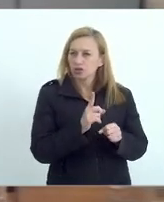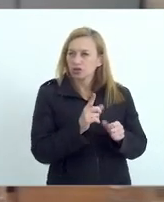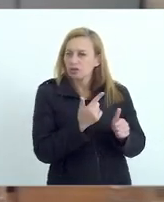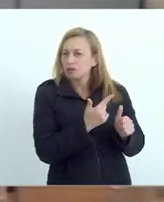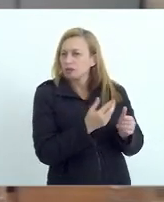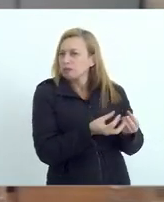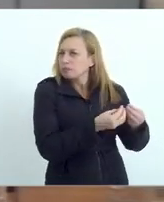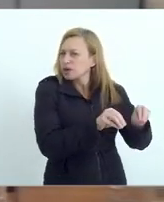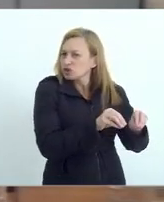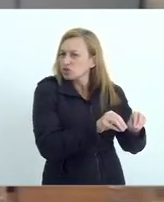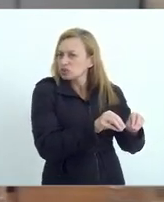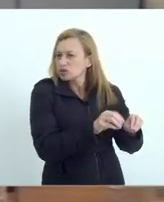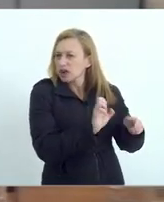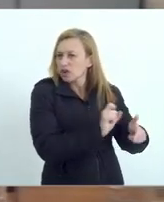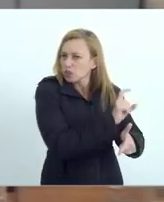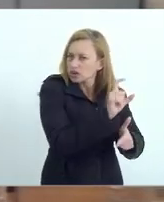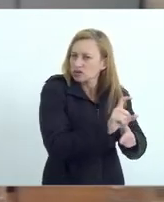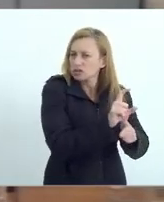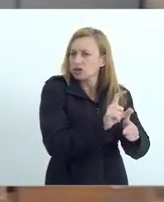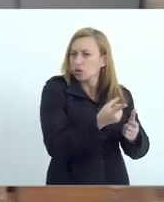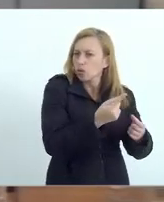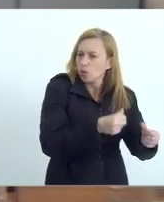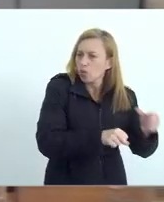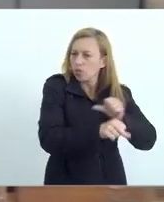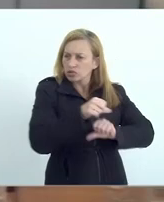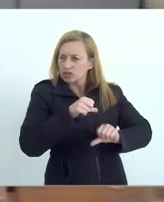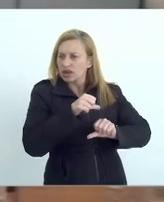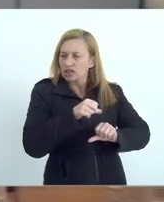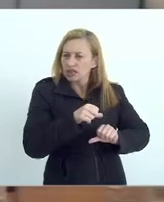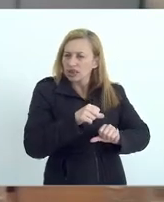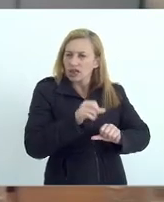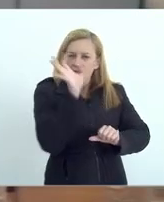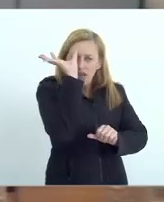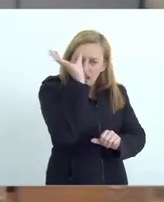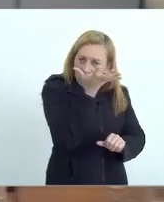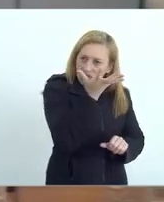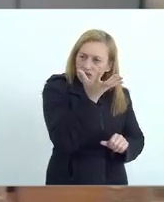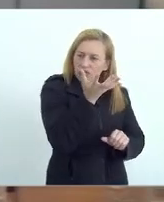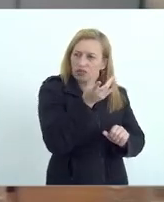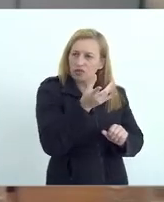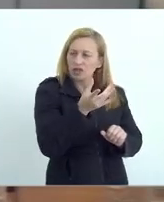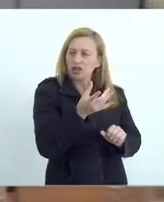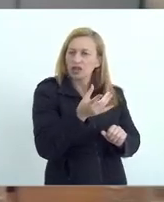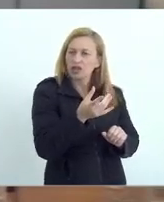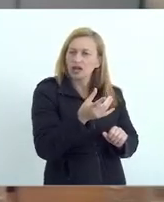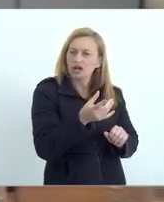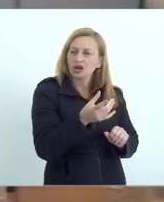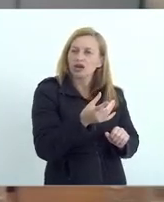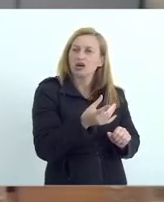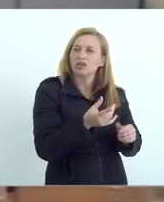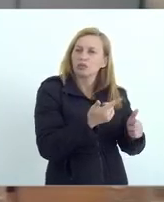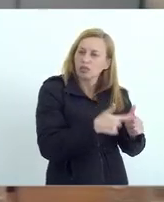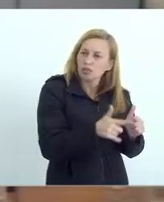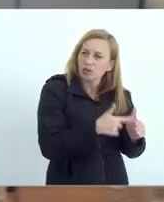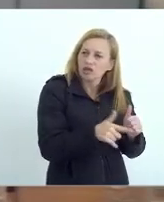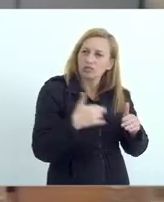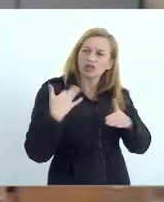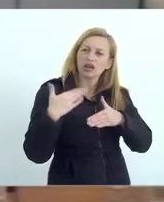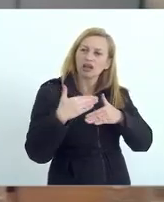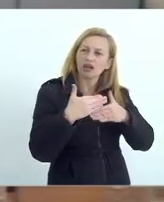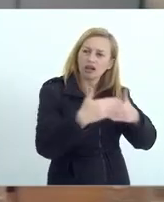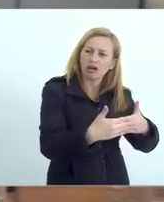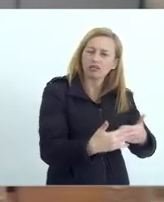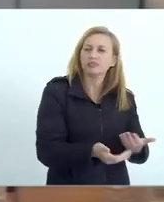problemas para o executivo ao contrário a busca sou o ar pendências que ao longo dos anos foram